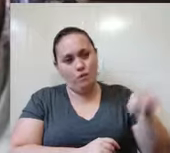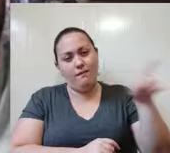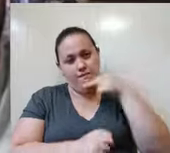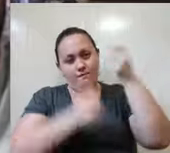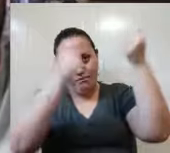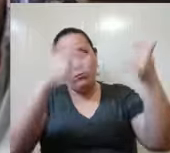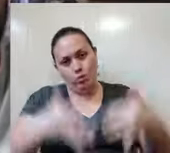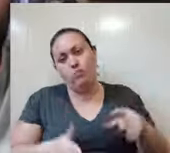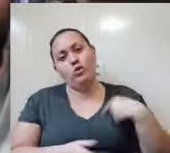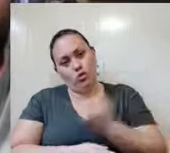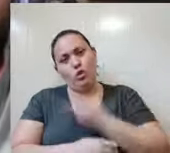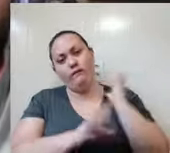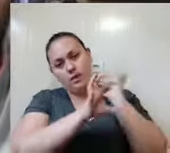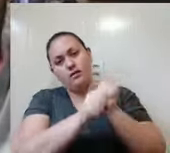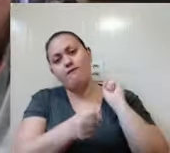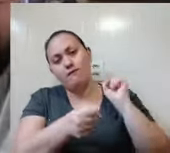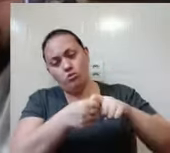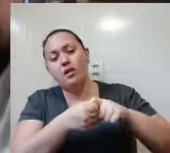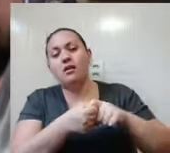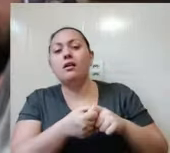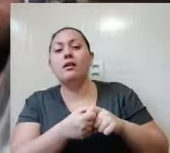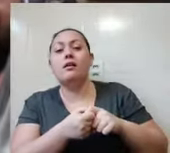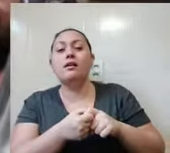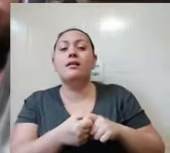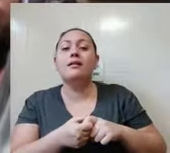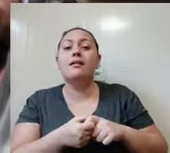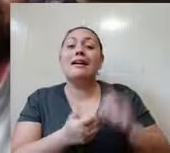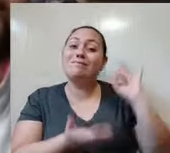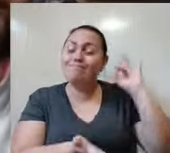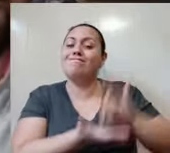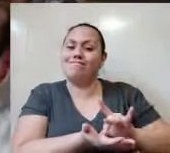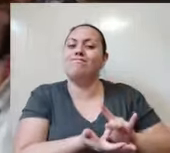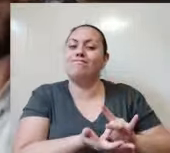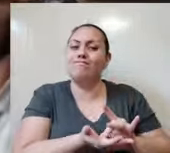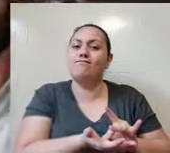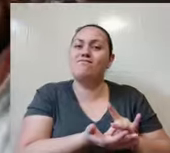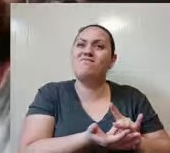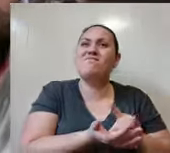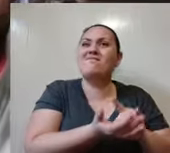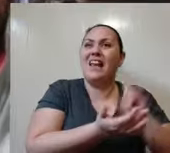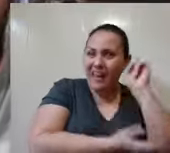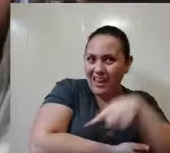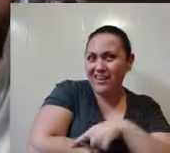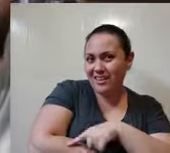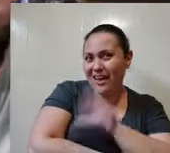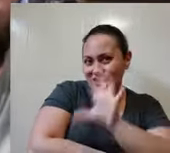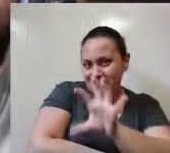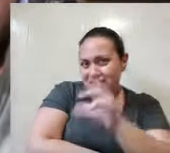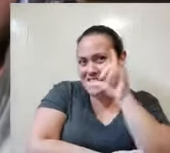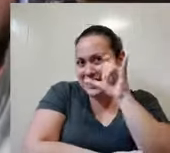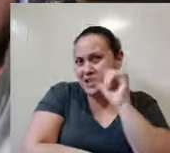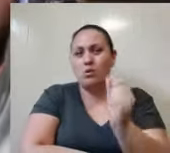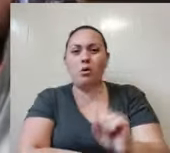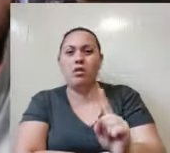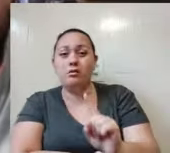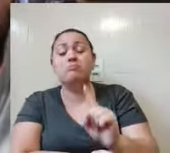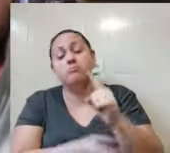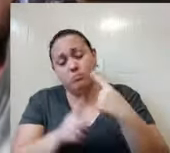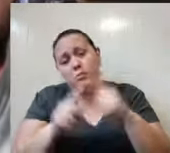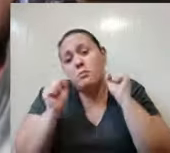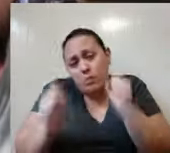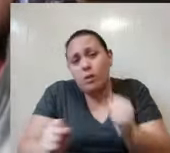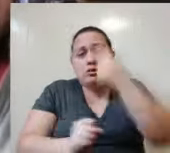vai, enfim, a gente vai retomar, que é a ideia de que quão real isso é, quão não é. Sim, a pessoa talvez tenha feito 1 milhão antes